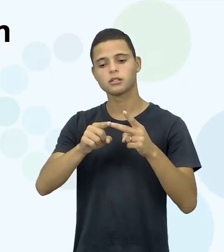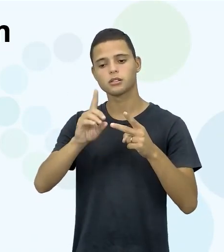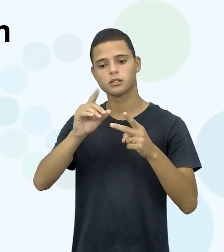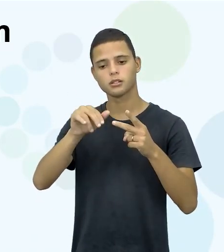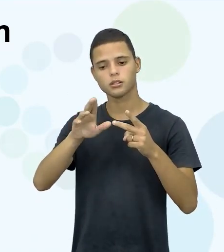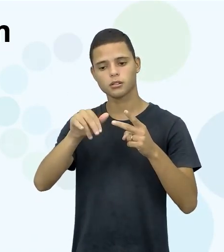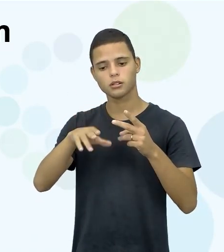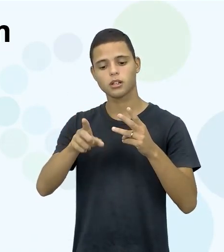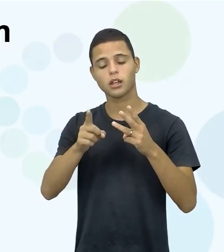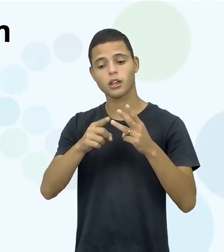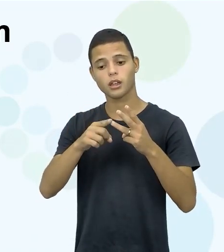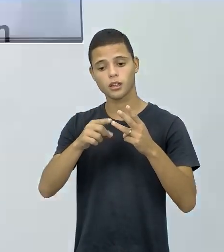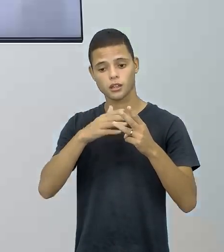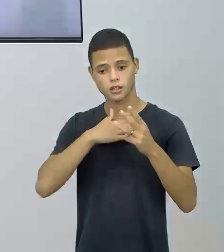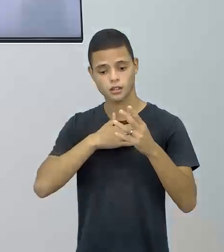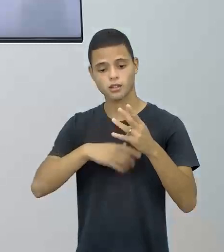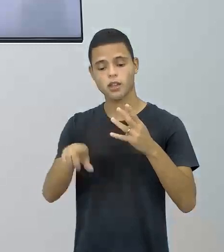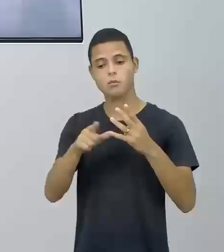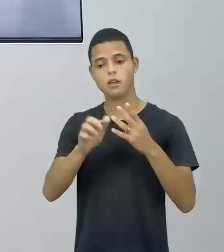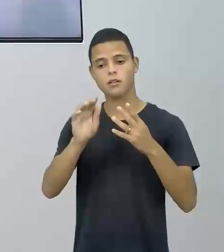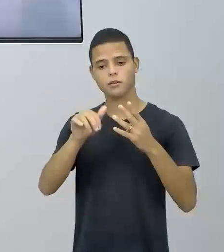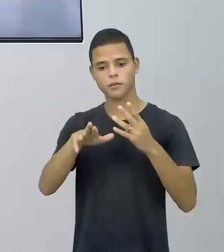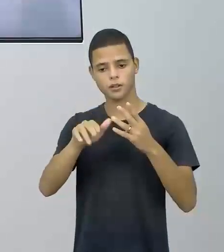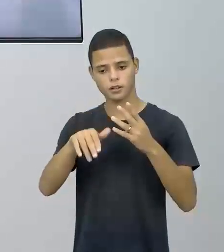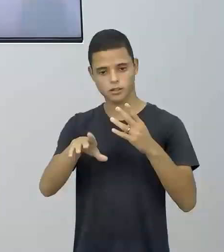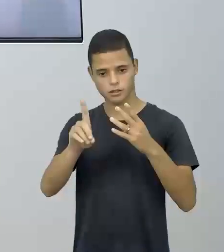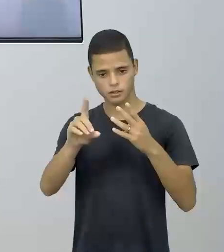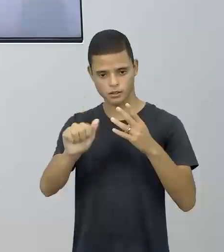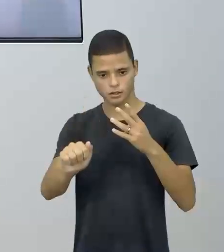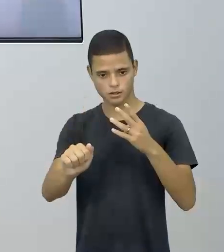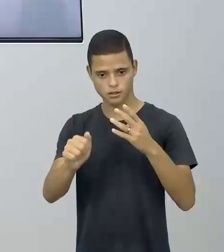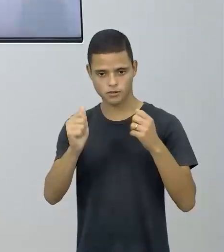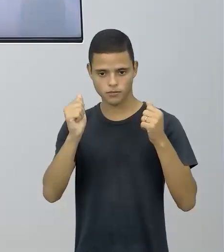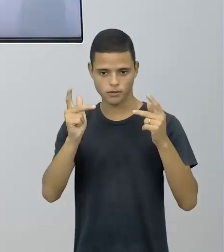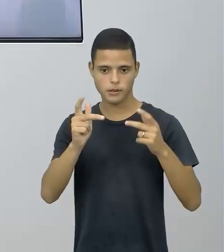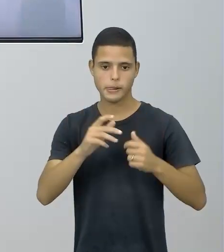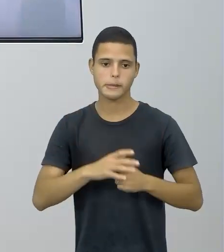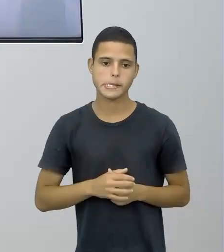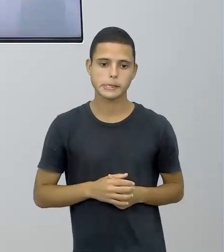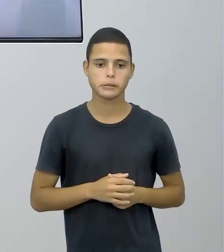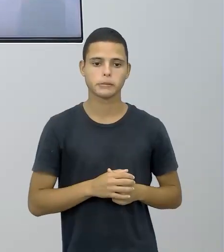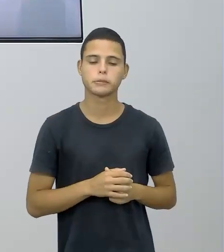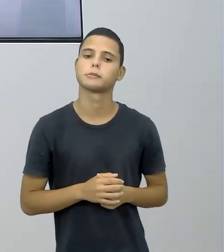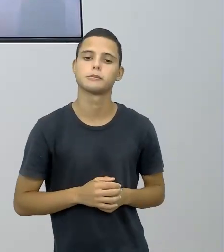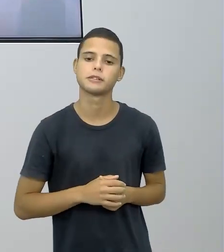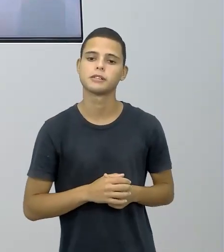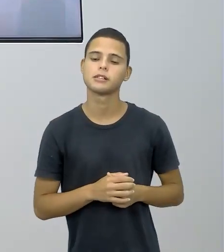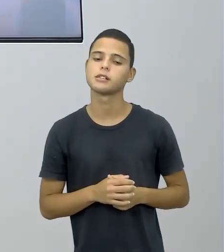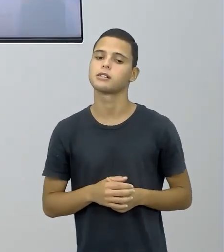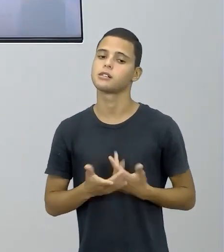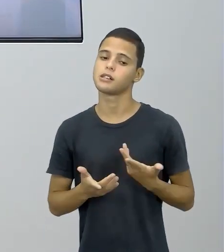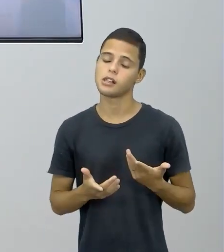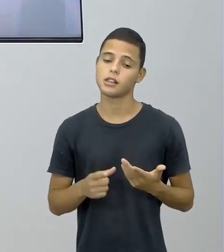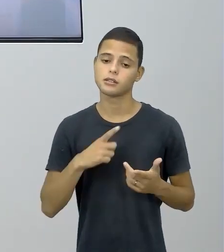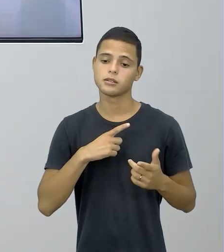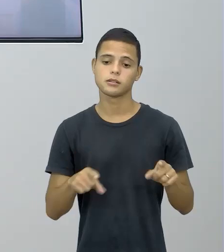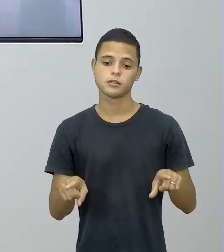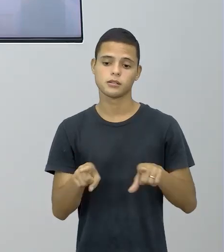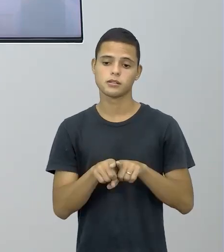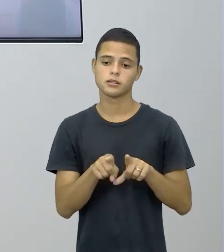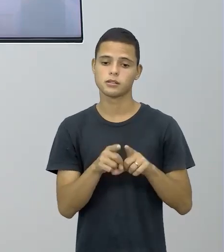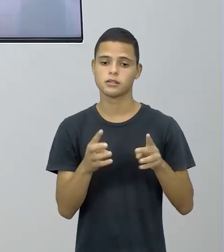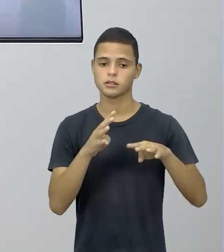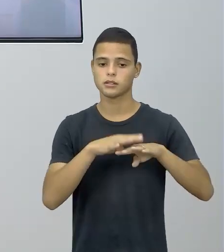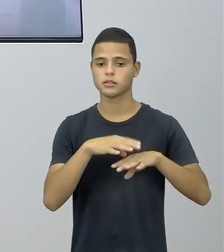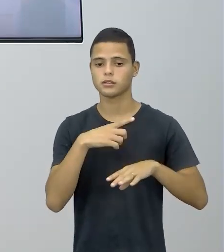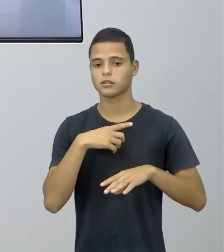Fernanda e eu aí com 4 componentes, sendo 2 aulas por semana, cada um desses componentes, exceto matemática que tem 4, tá bom?